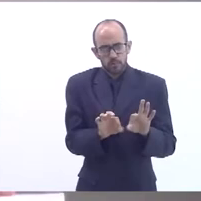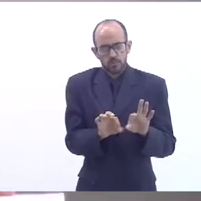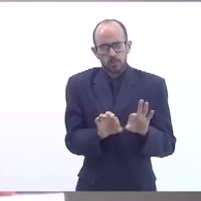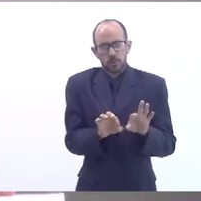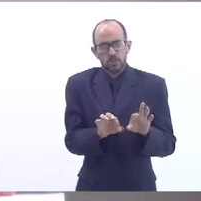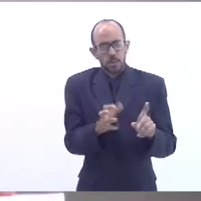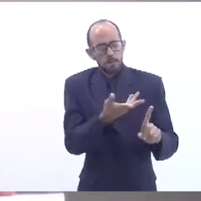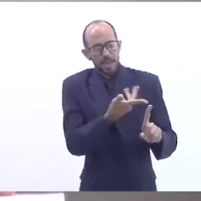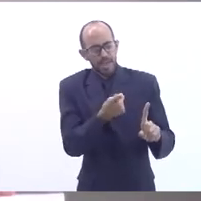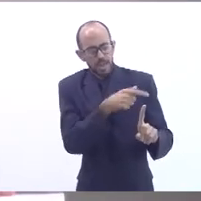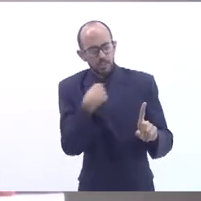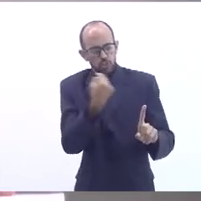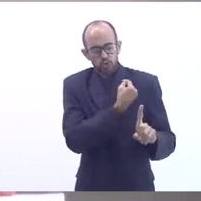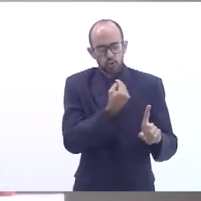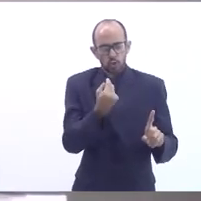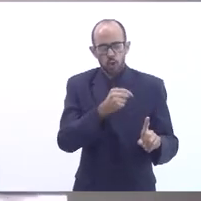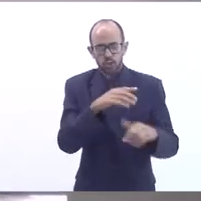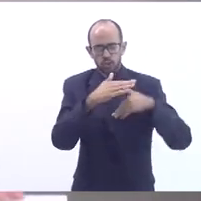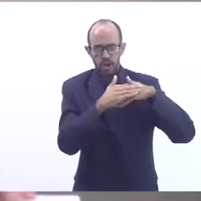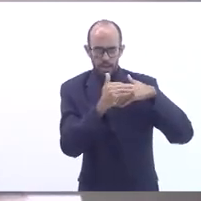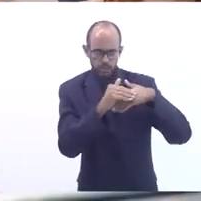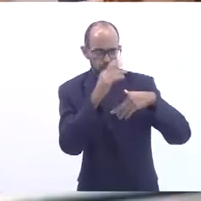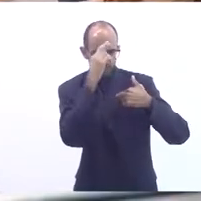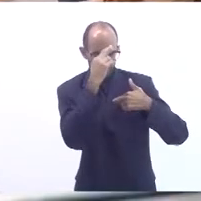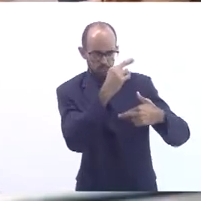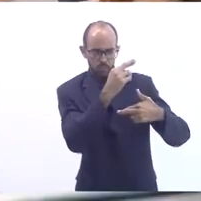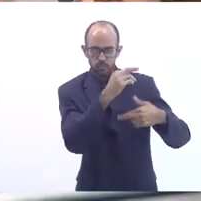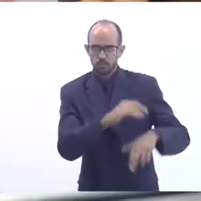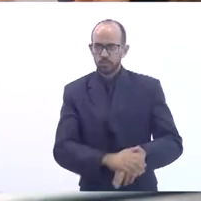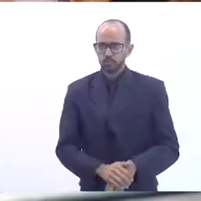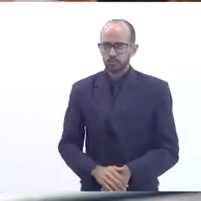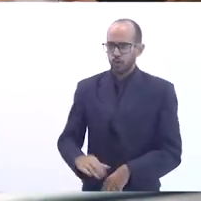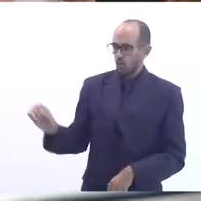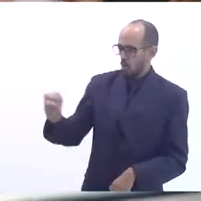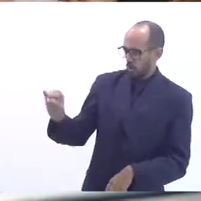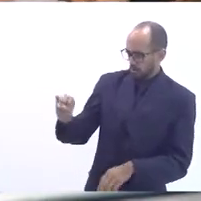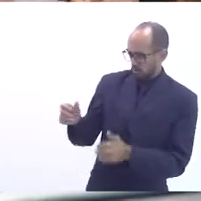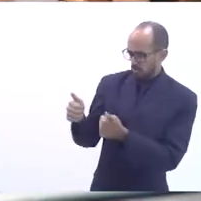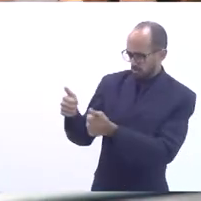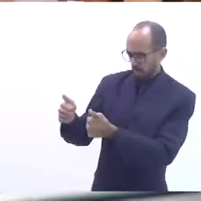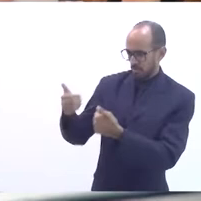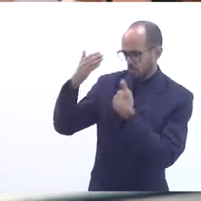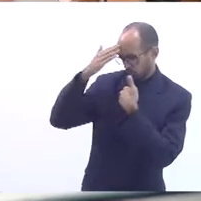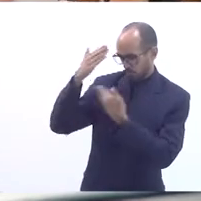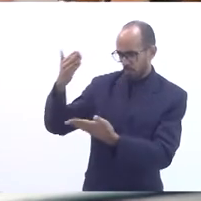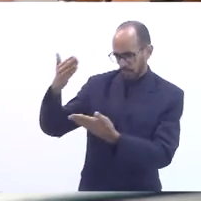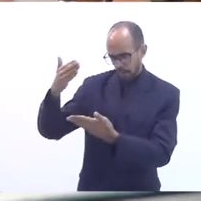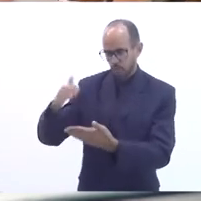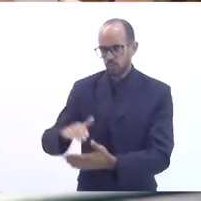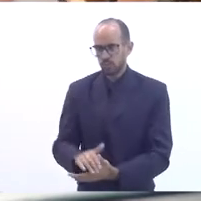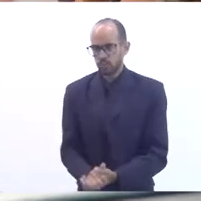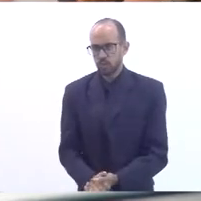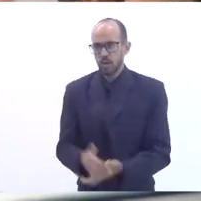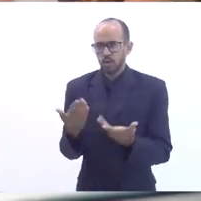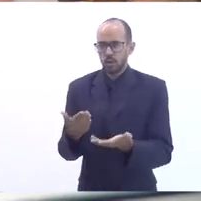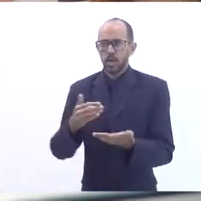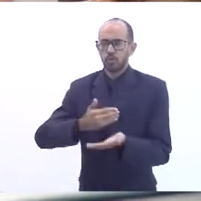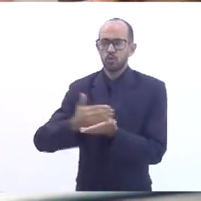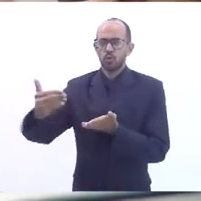portanto merece de nós Todo carinho e respeito Alô alô tá ouvindo bom muito obrigado qualquer